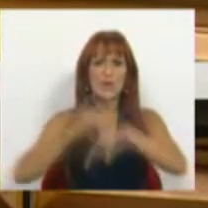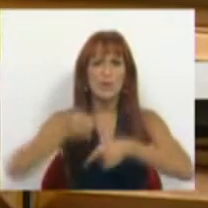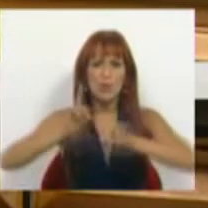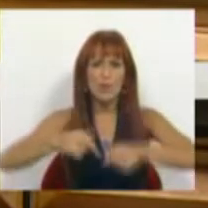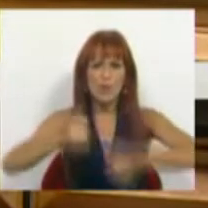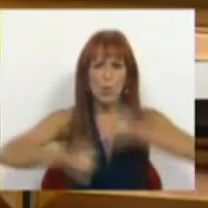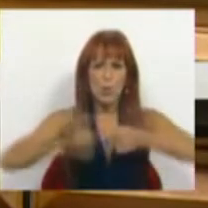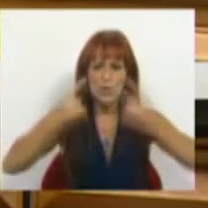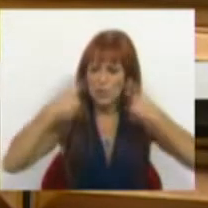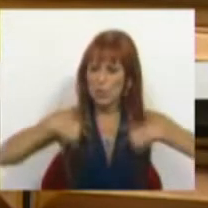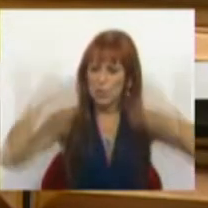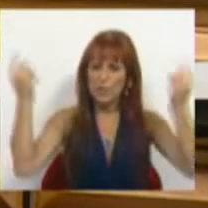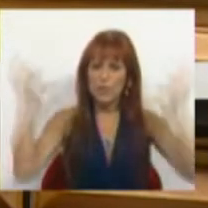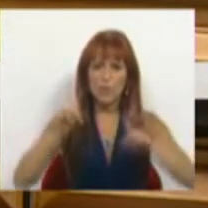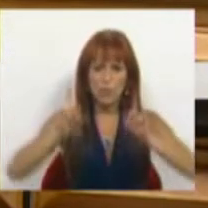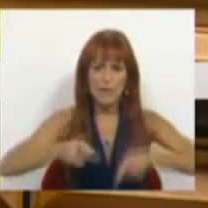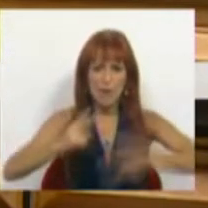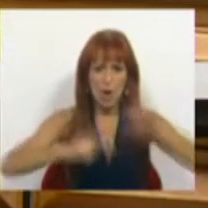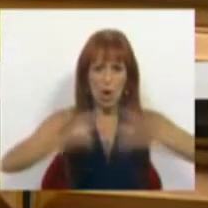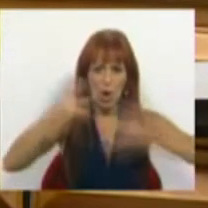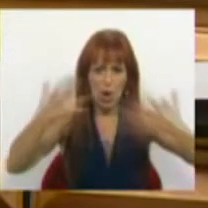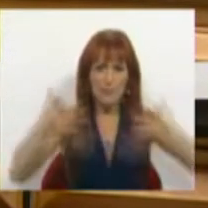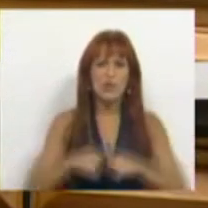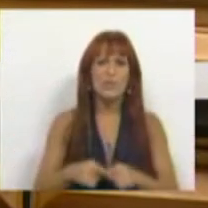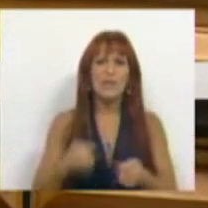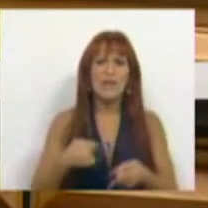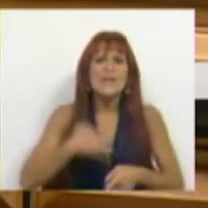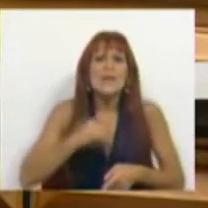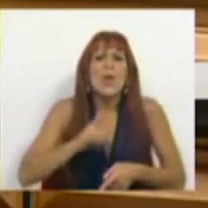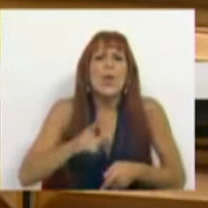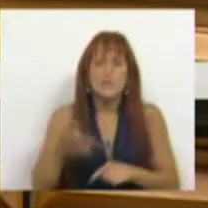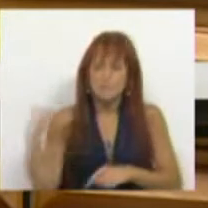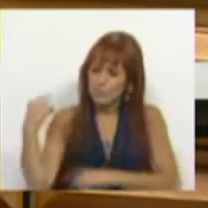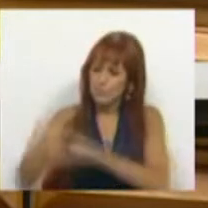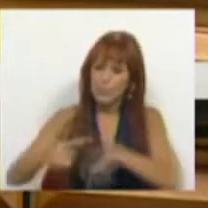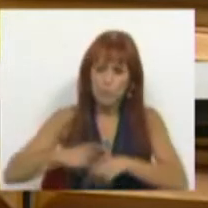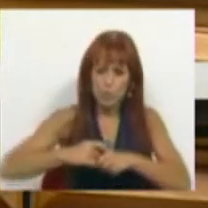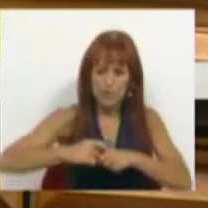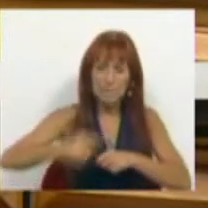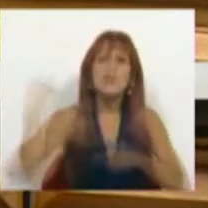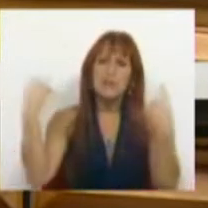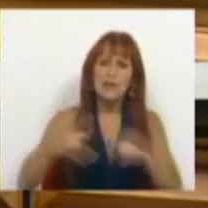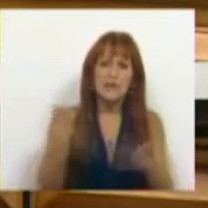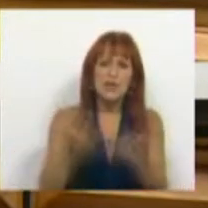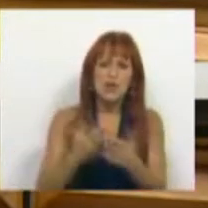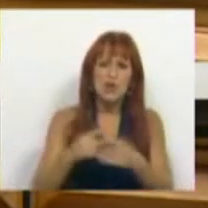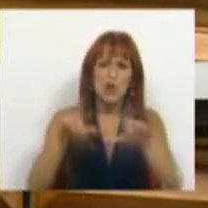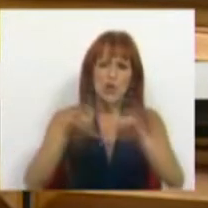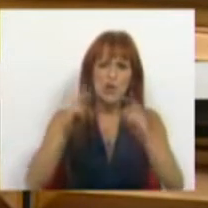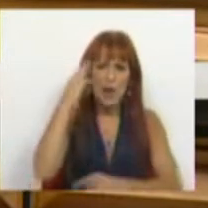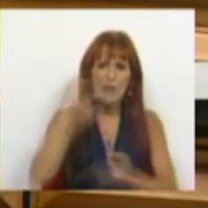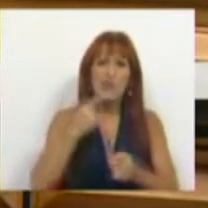o concurso público para o início das obras. Quer isto dizer que ao longo da legislatura teremos uma escola secundária de